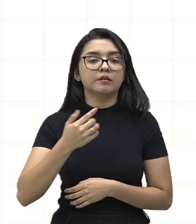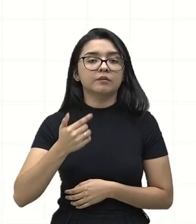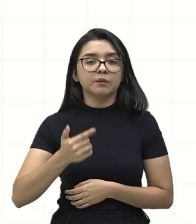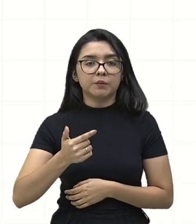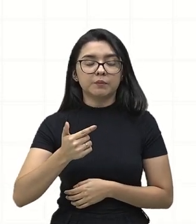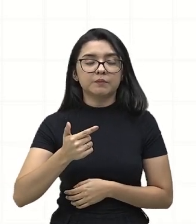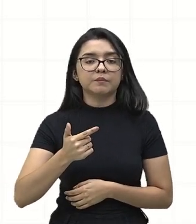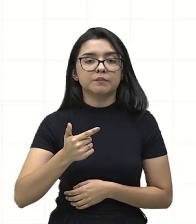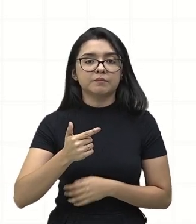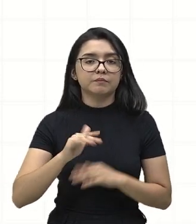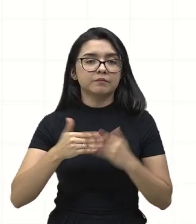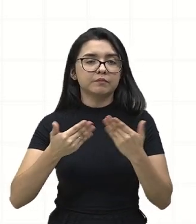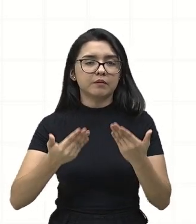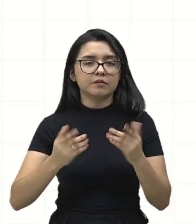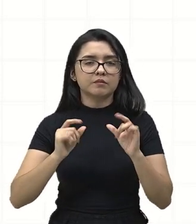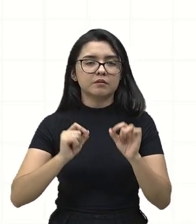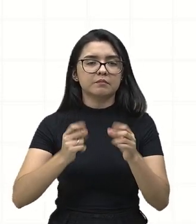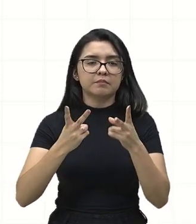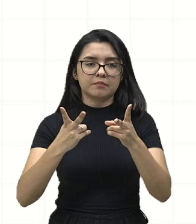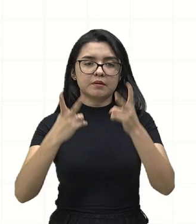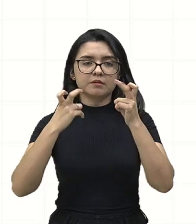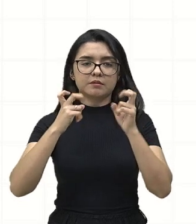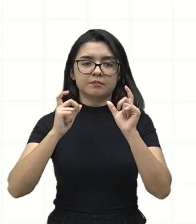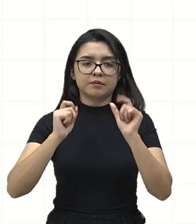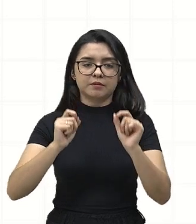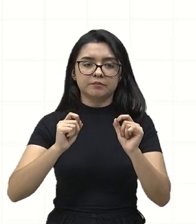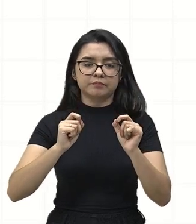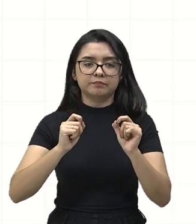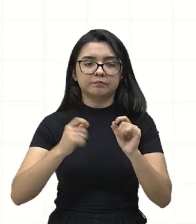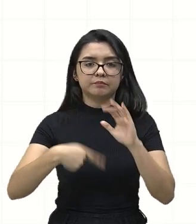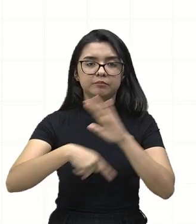542. O que a gente pode observar aqui?